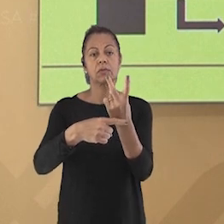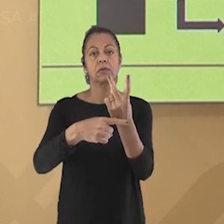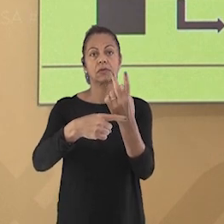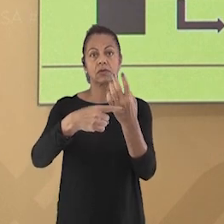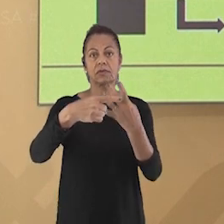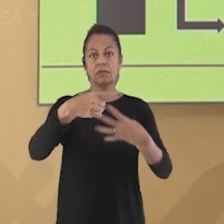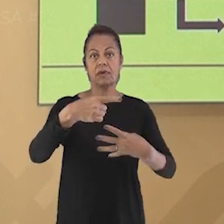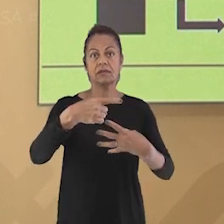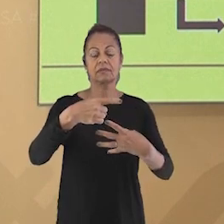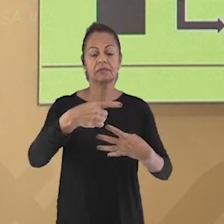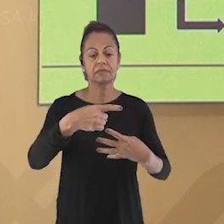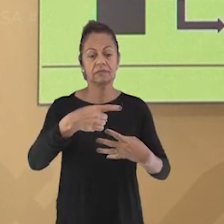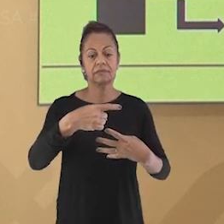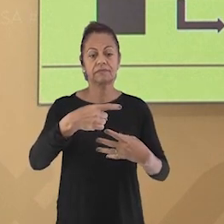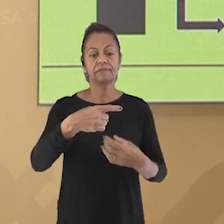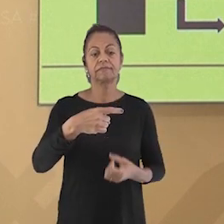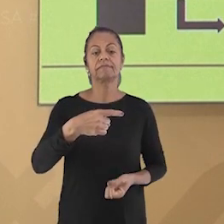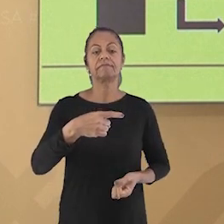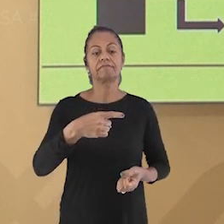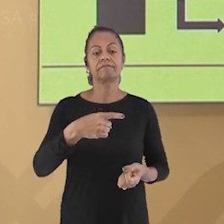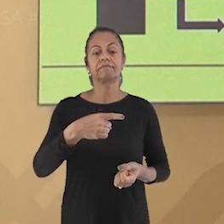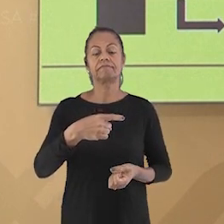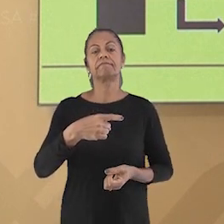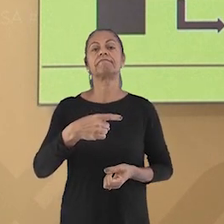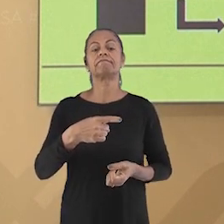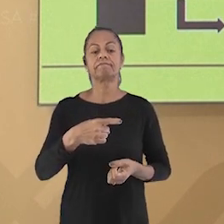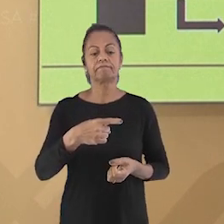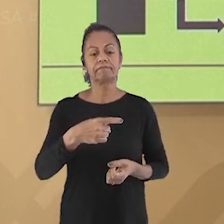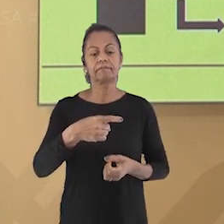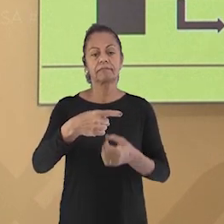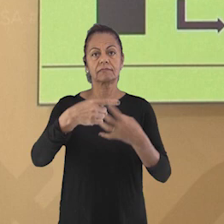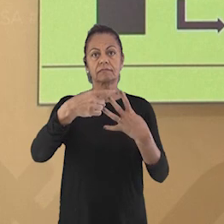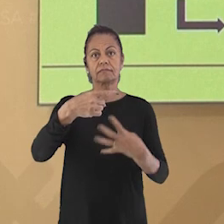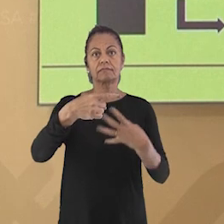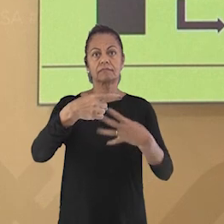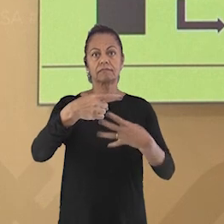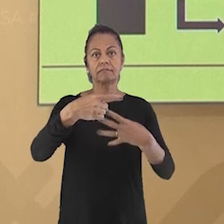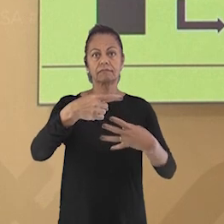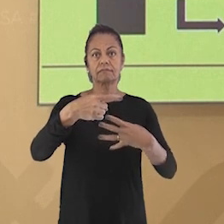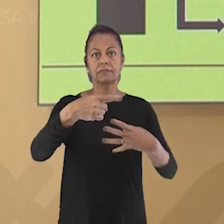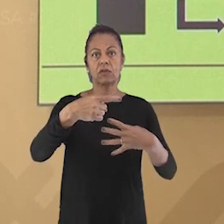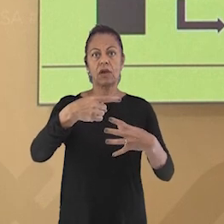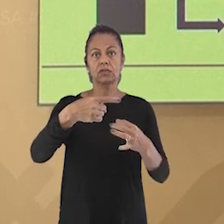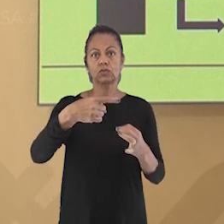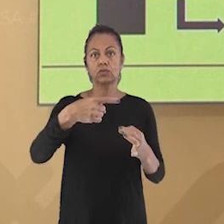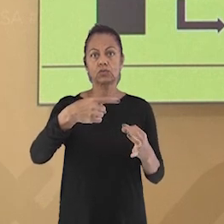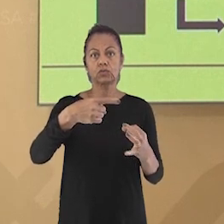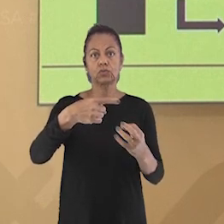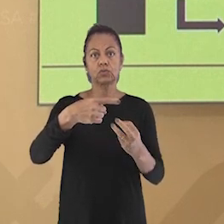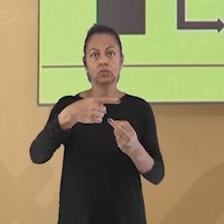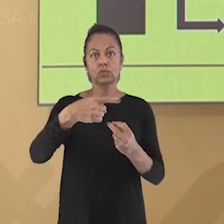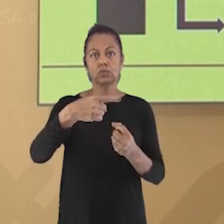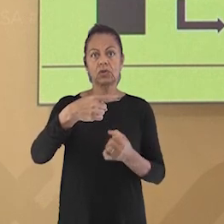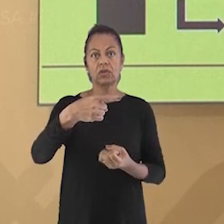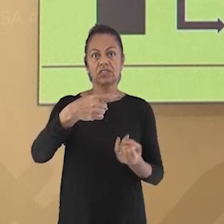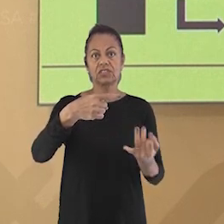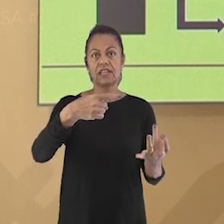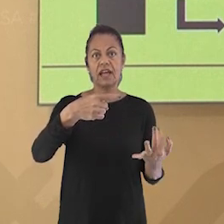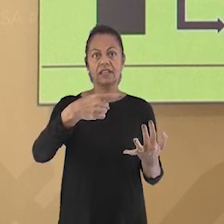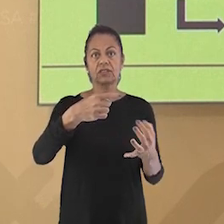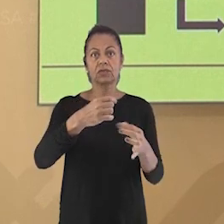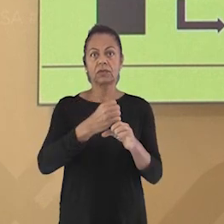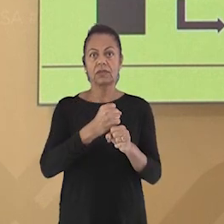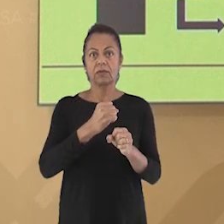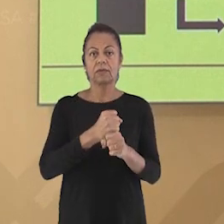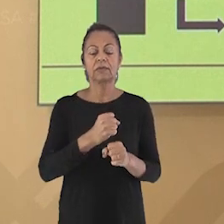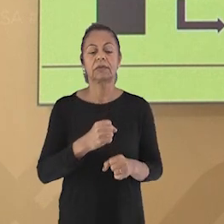B, nós temos 1, 2, 3, 4 pedaços. Nós dividimos essa barra em